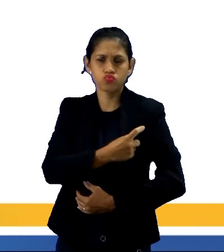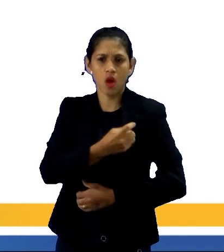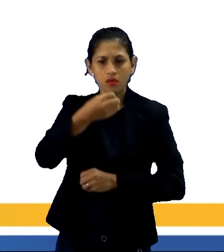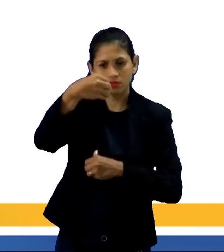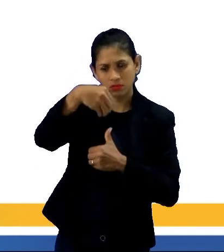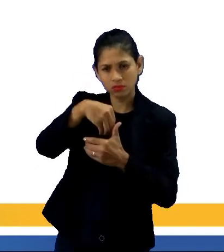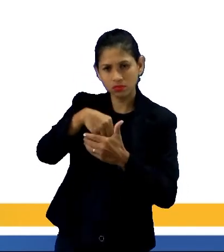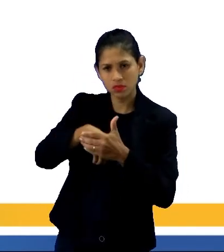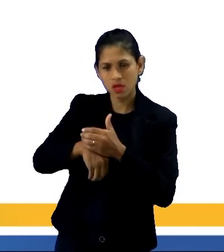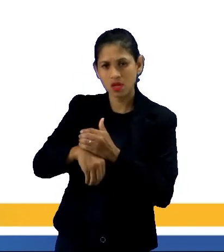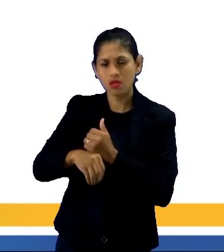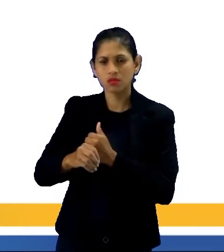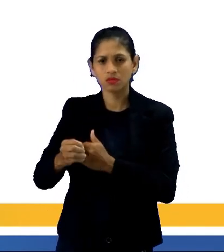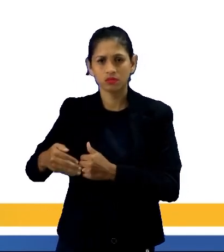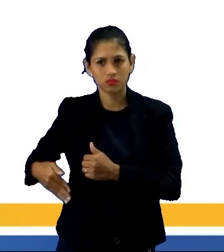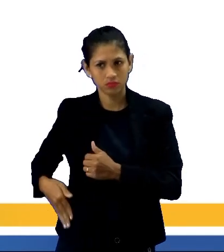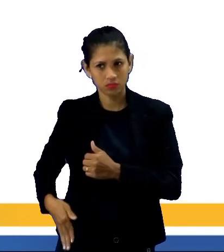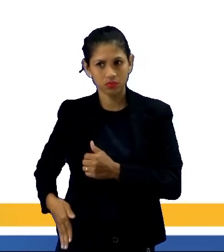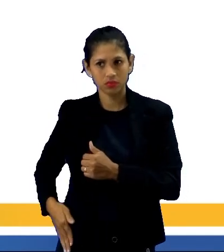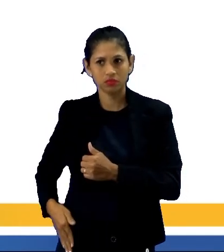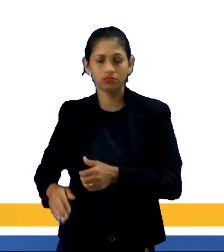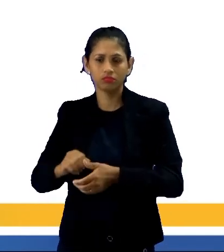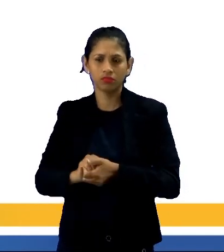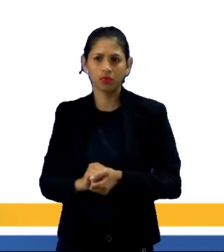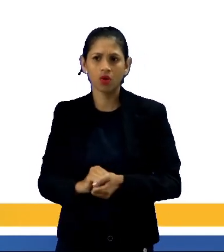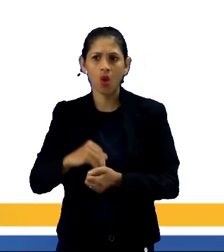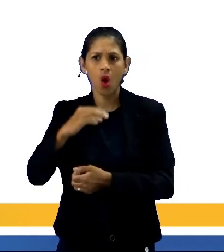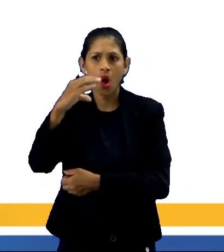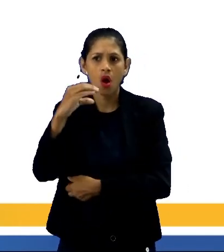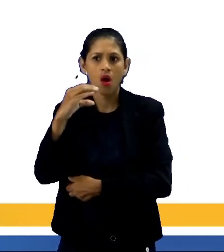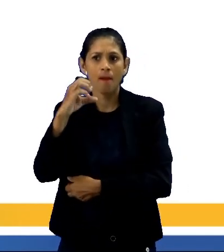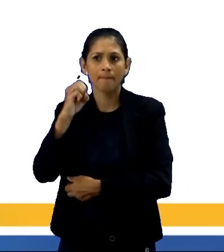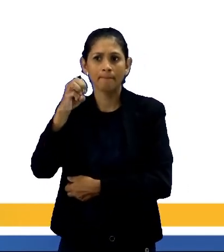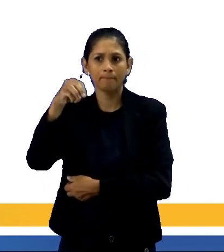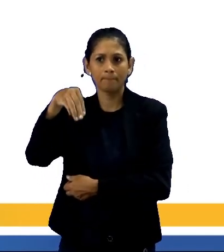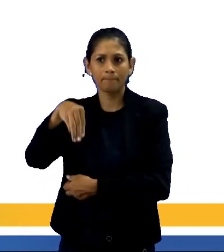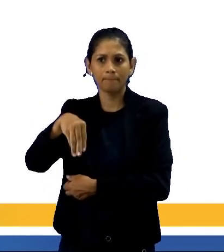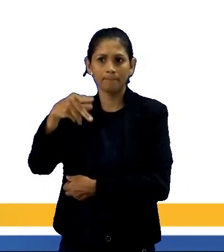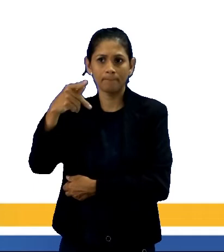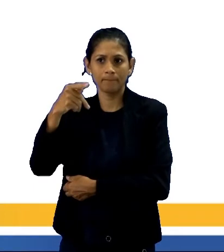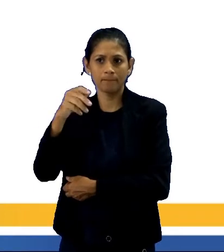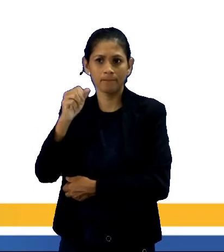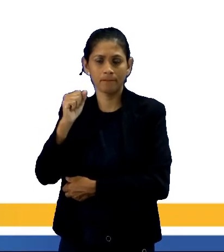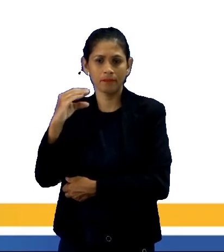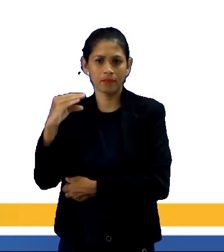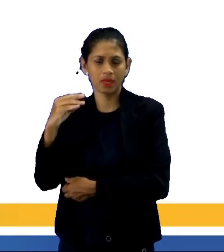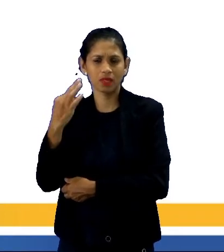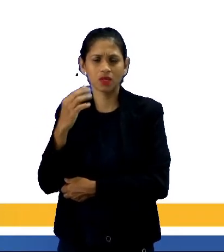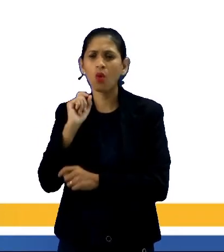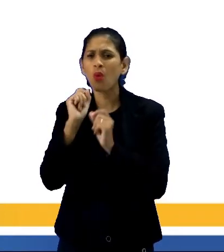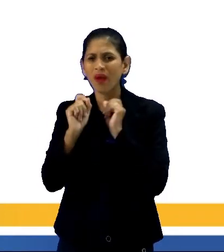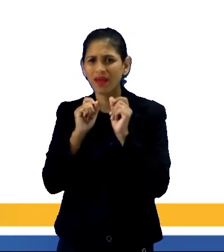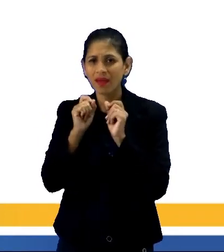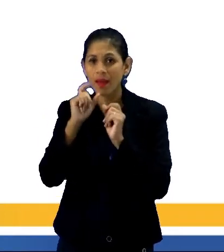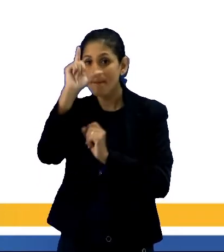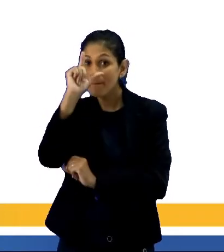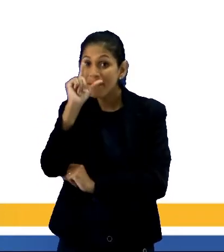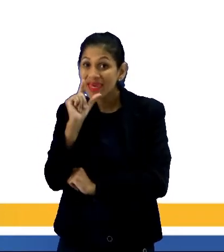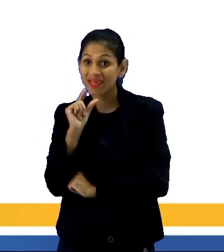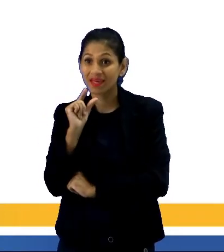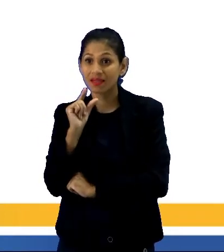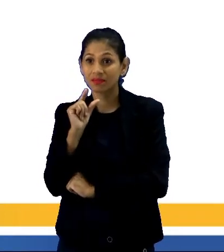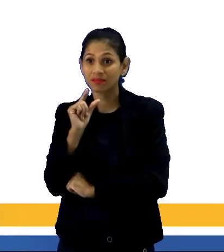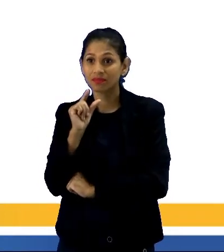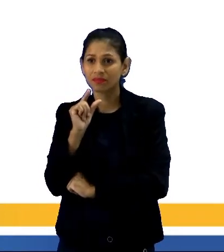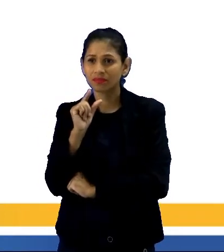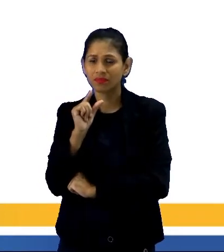algo compacto? É algo pequeno que você consegue carregar, levar para qualquer lugar. Aí tem escrito assim, o aerosol que cabe no